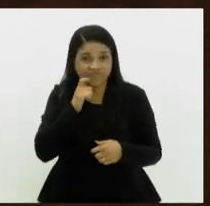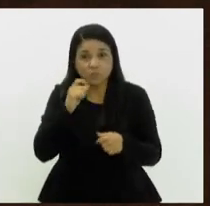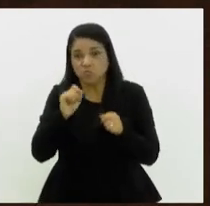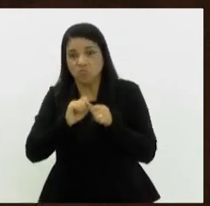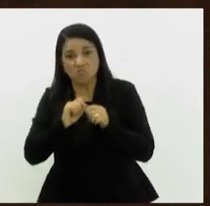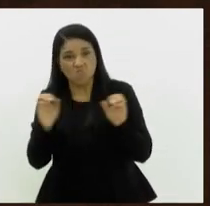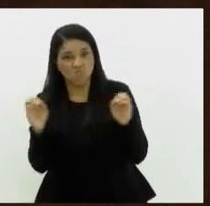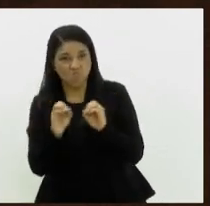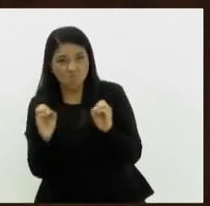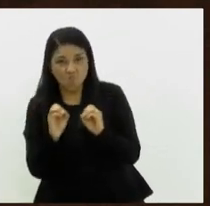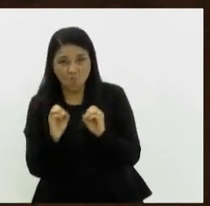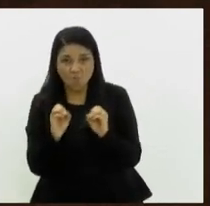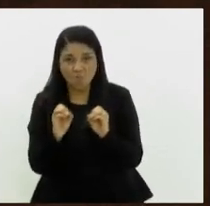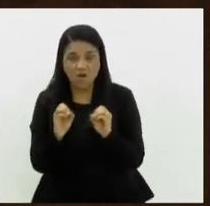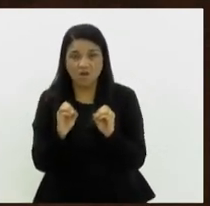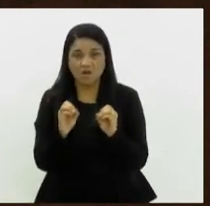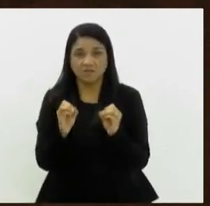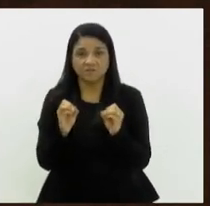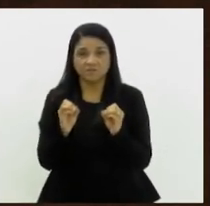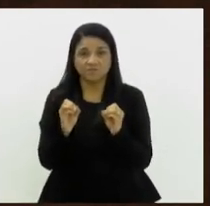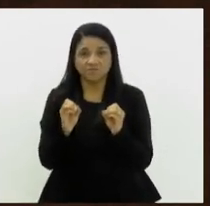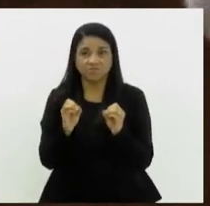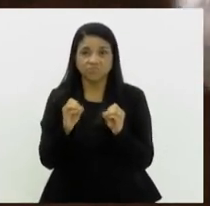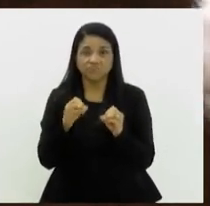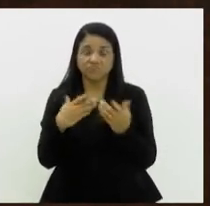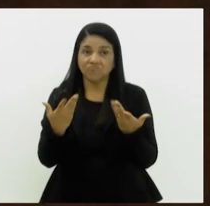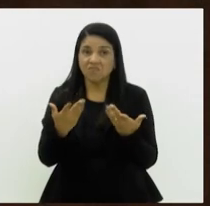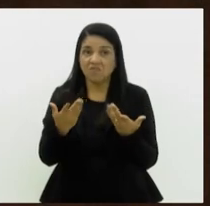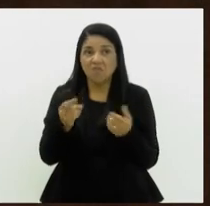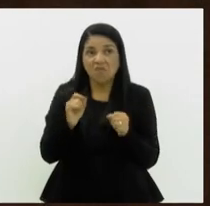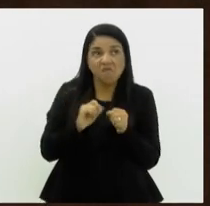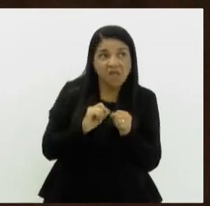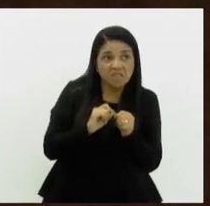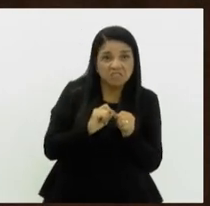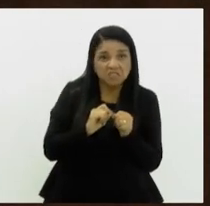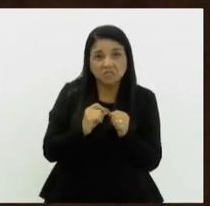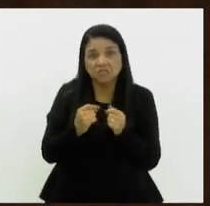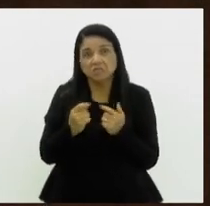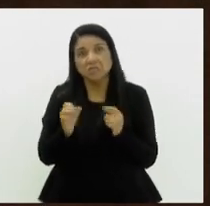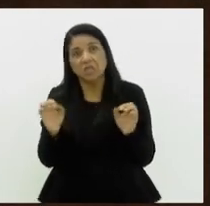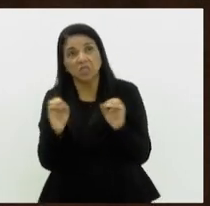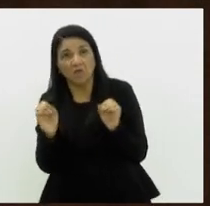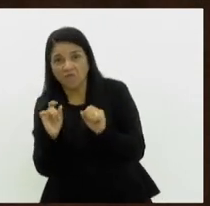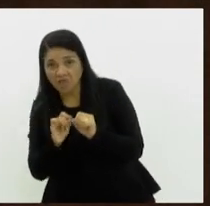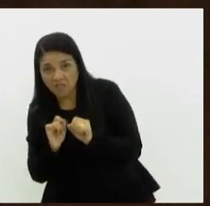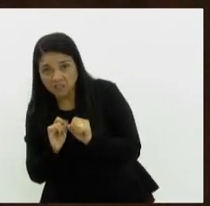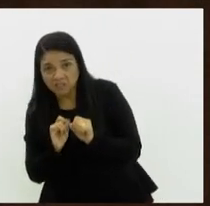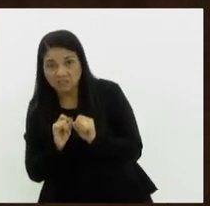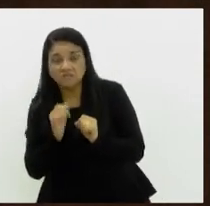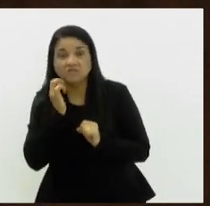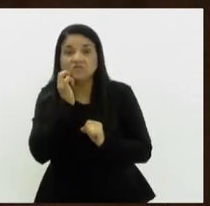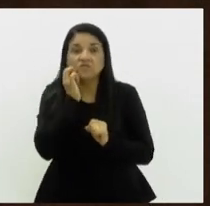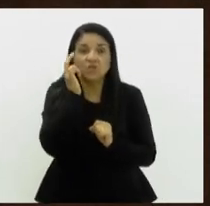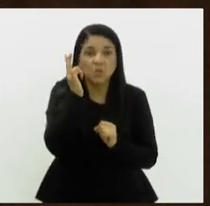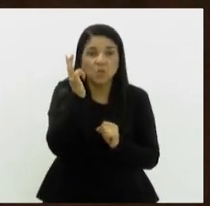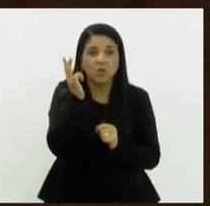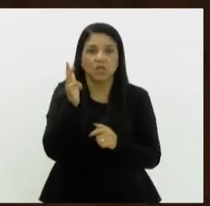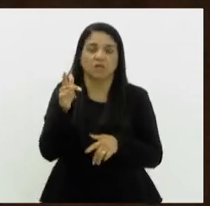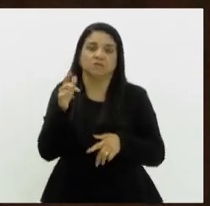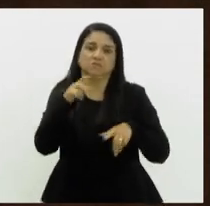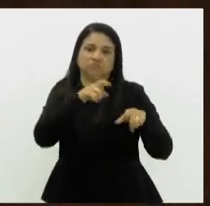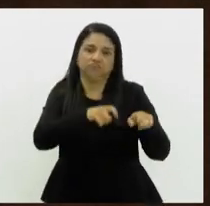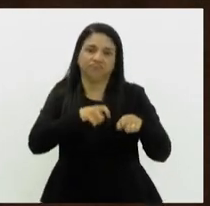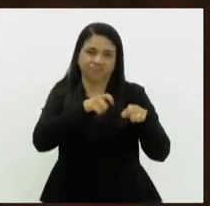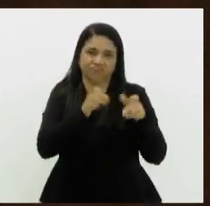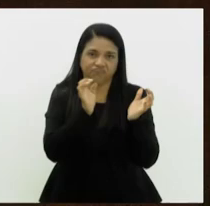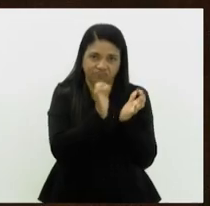até agora, porque não dá nem para falar no que fez, porque o que o governo até agora não fez é uma vergonha com aqueles agricultores